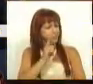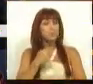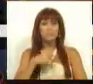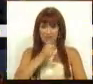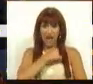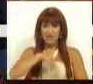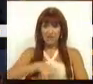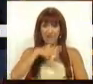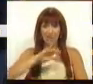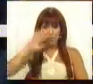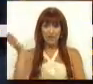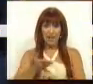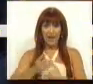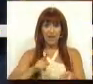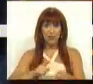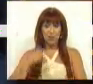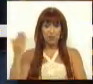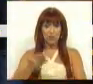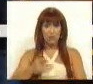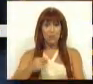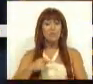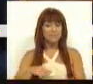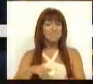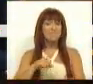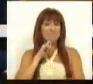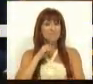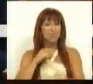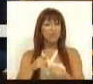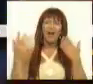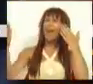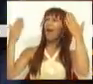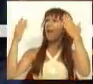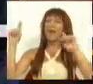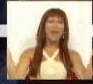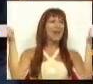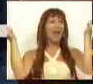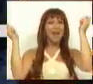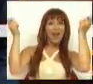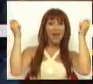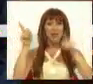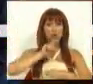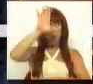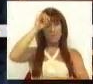que o direito penal é particularmente propenso à teatralização populista. O que a Sra.